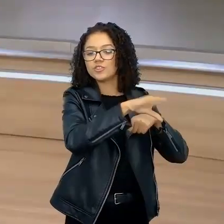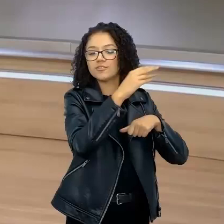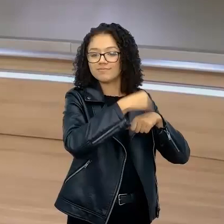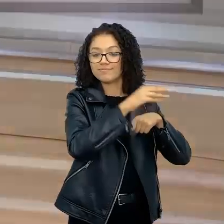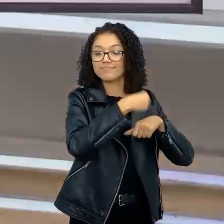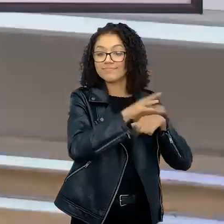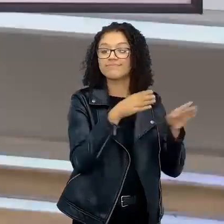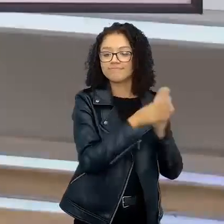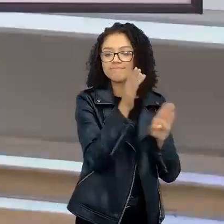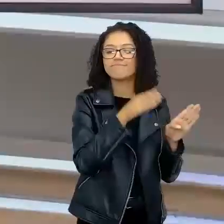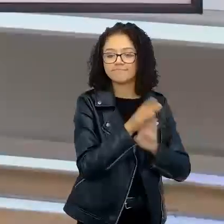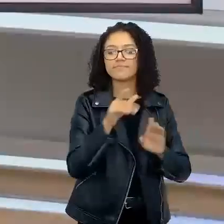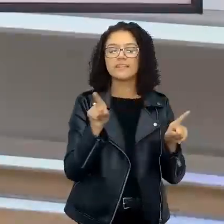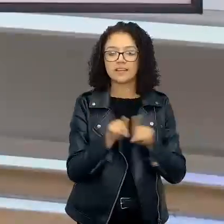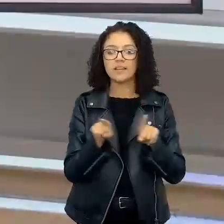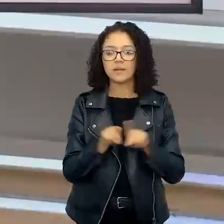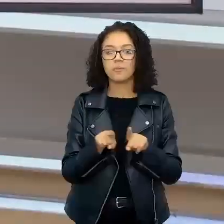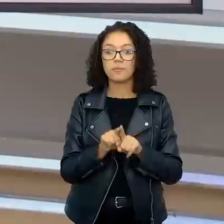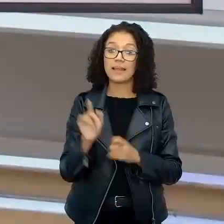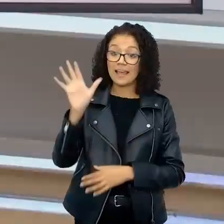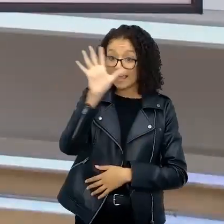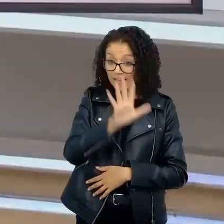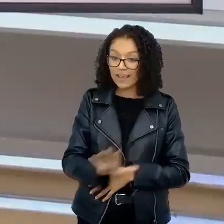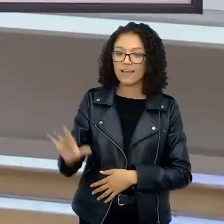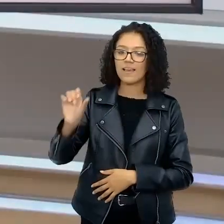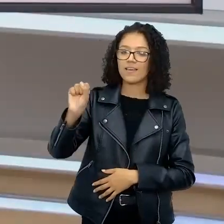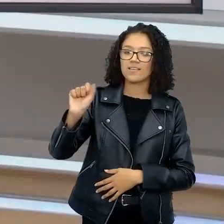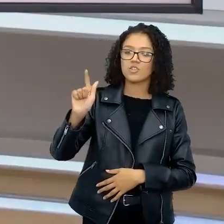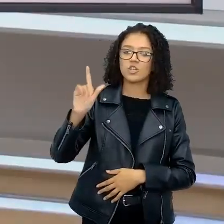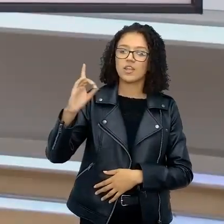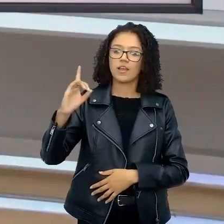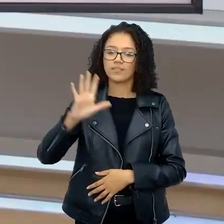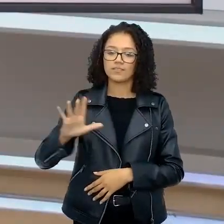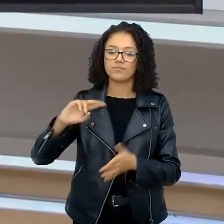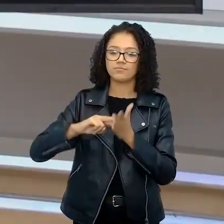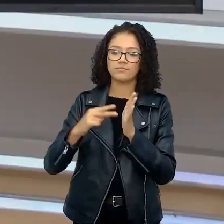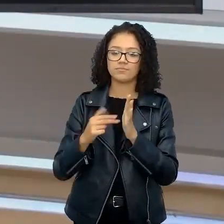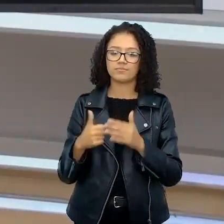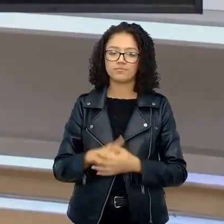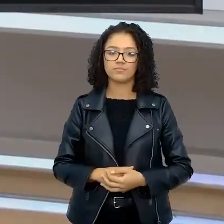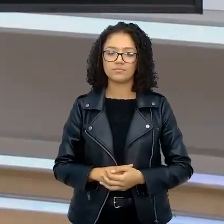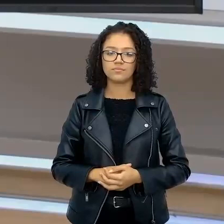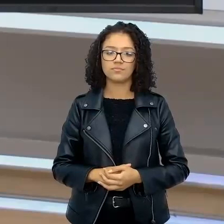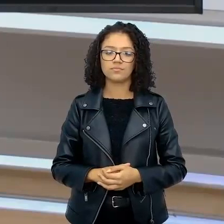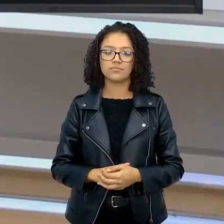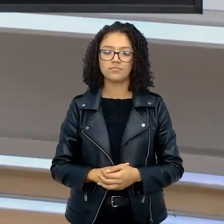Tá? Então, isso basicamente é o sistema de garantia de direitos.